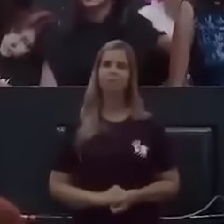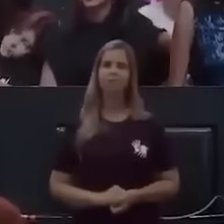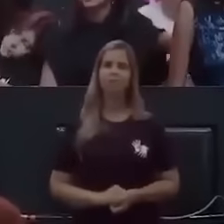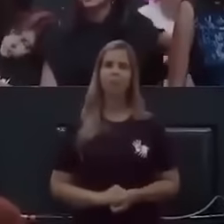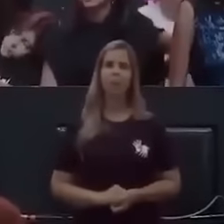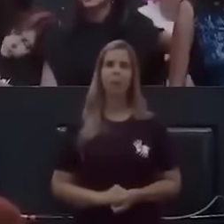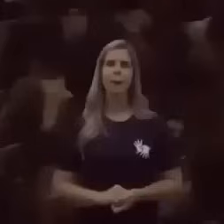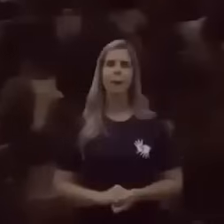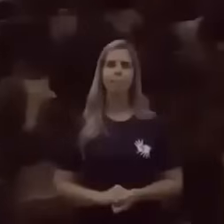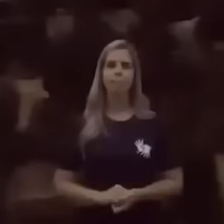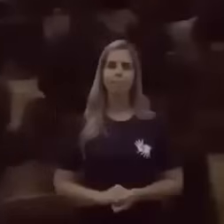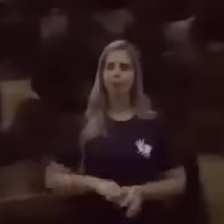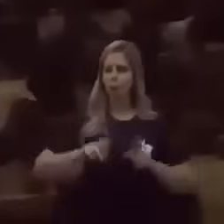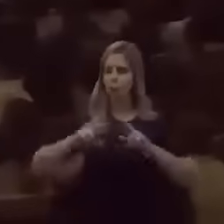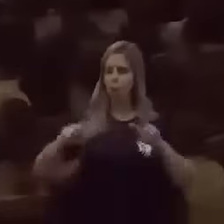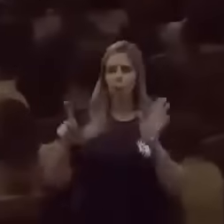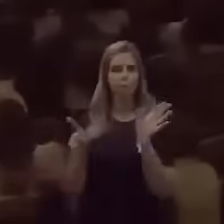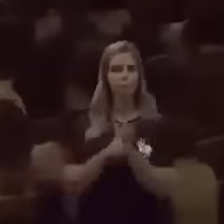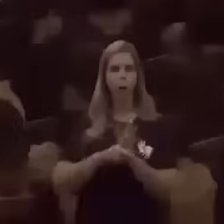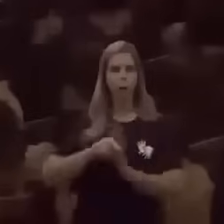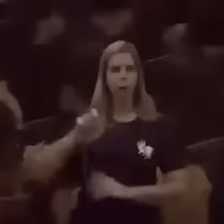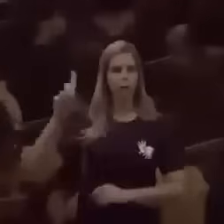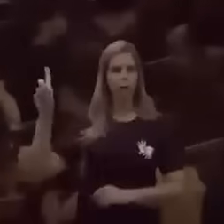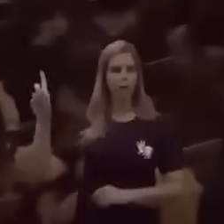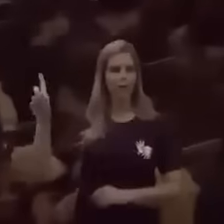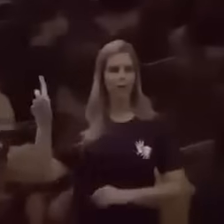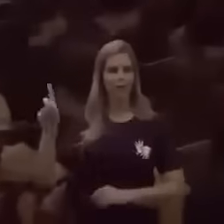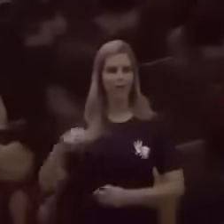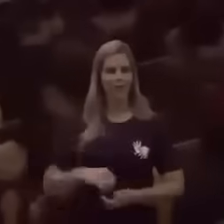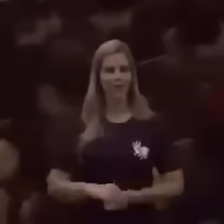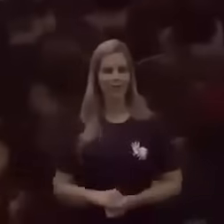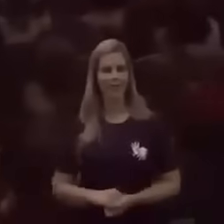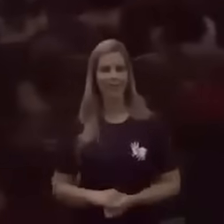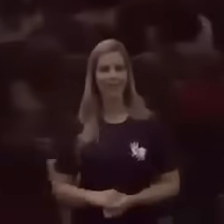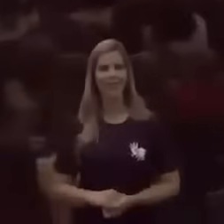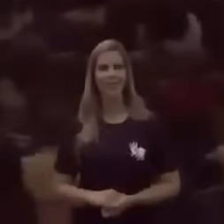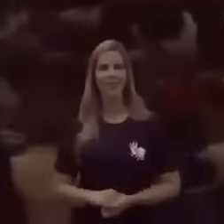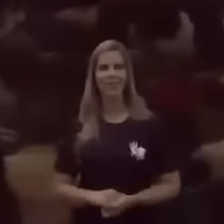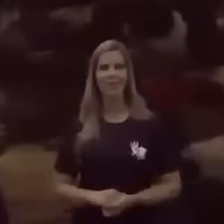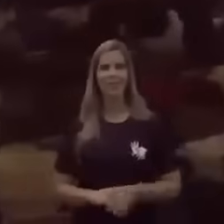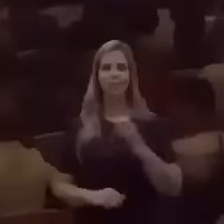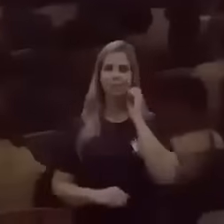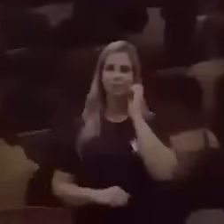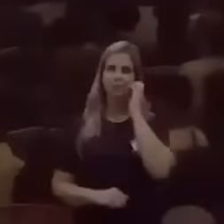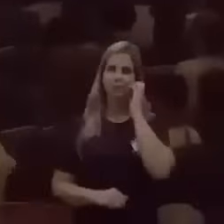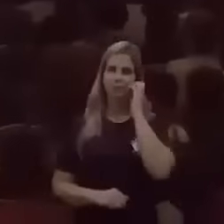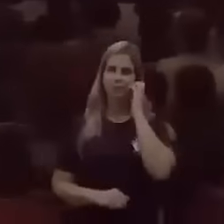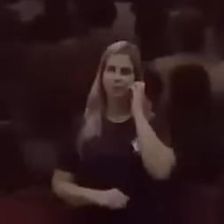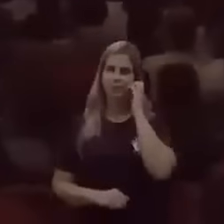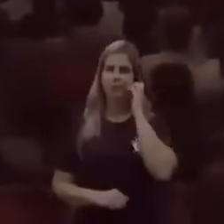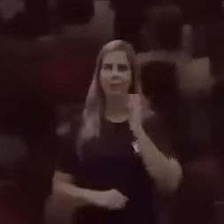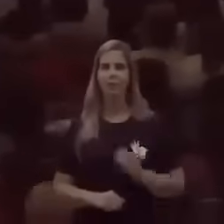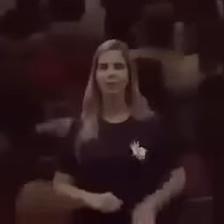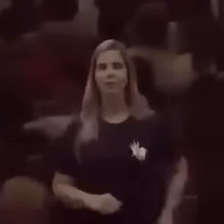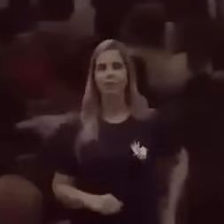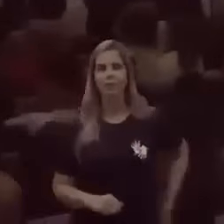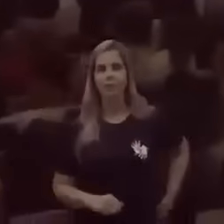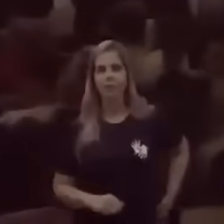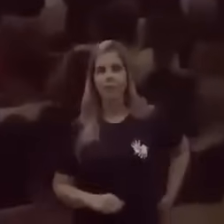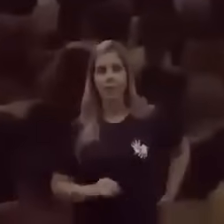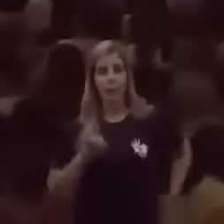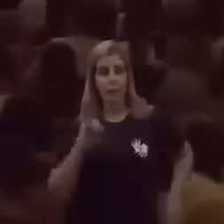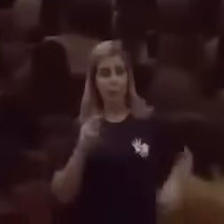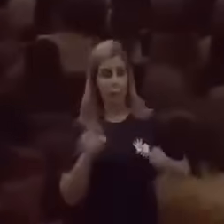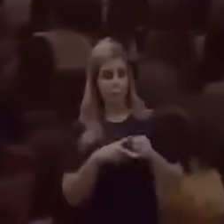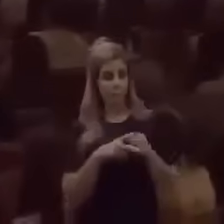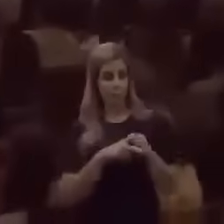Não cogita das coisas de Deus, apenas das coisas dos homens. Preste atenção nisso. Se